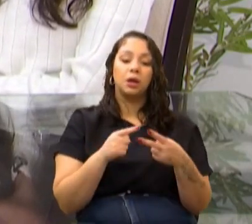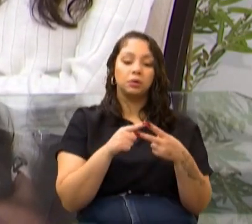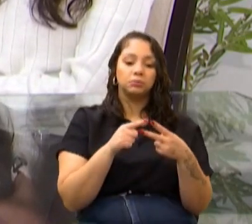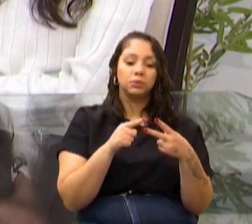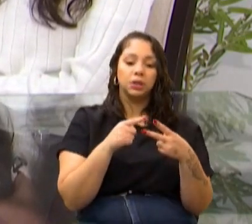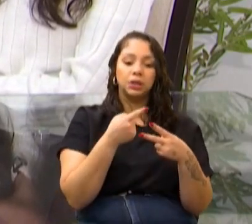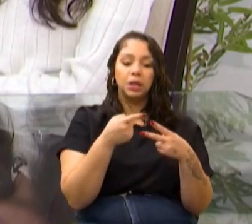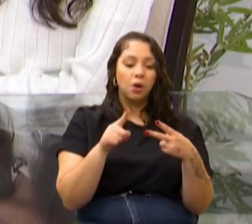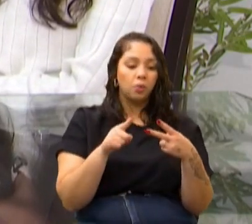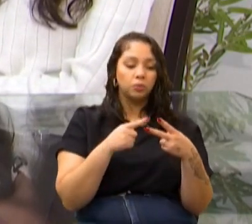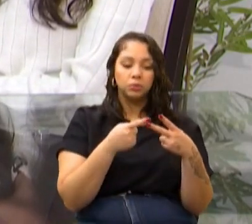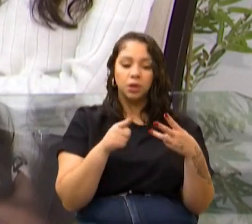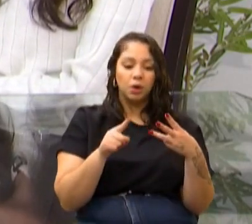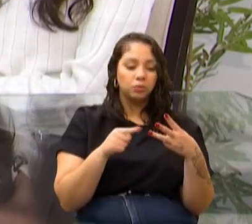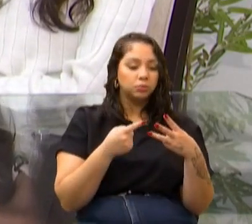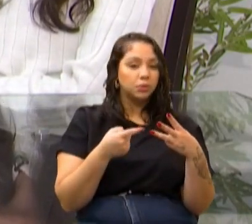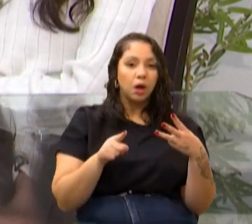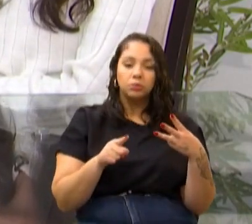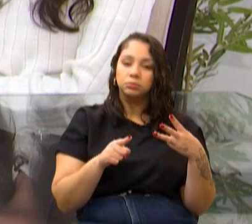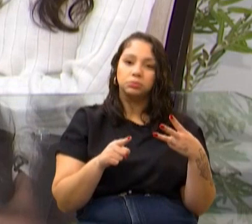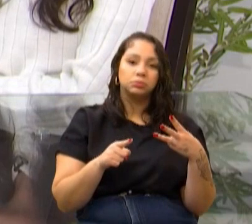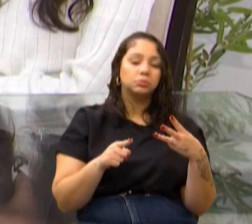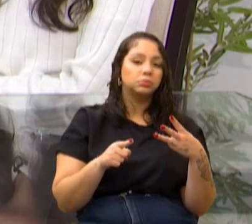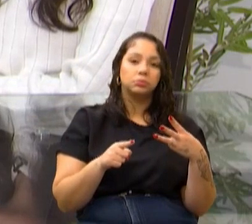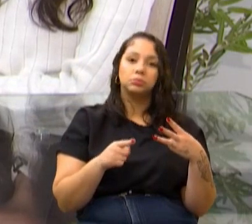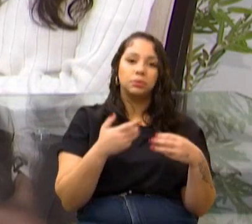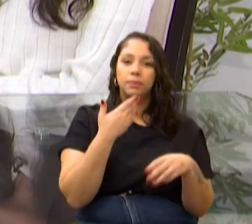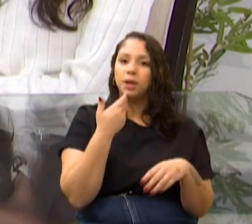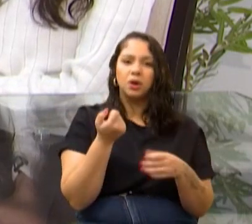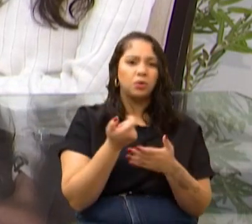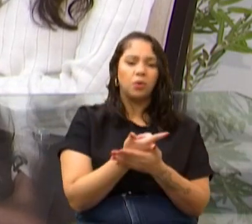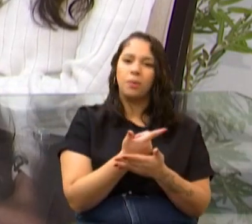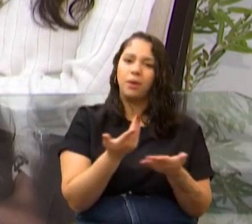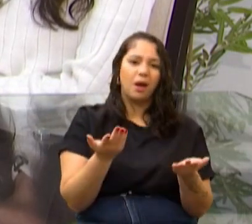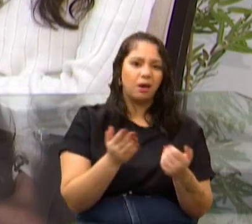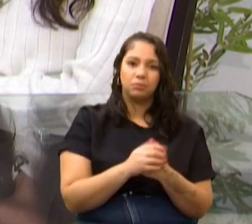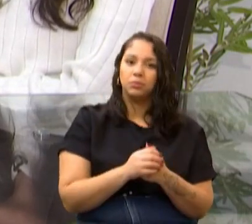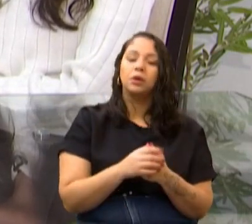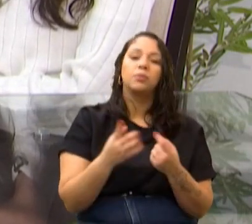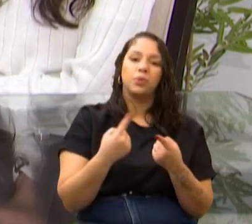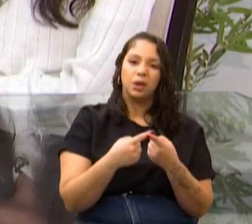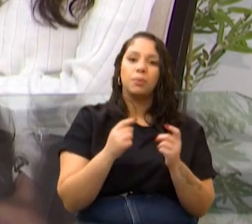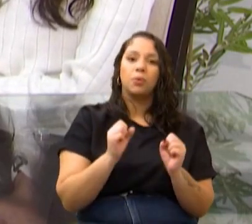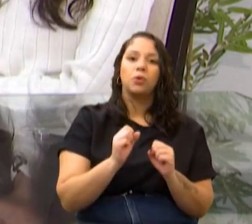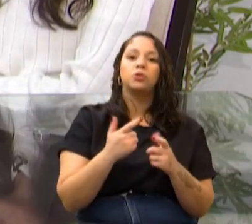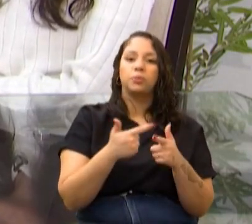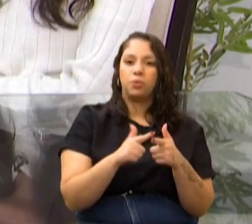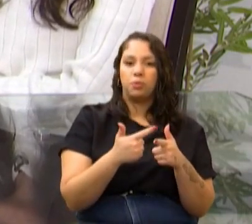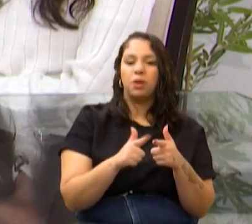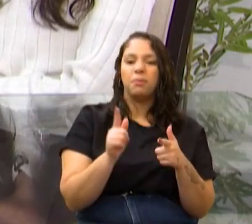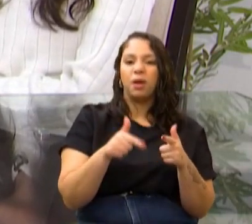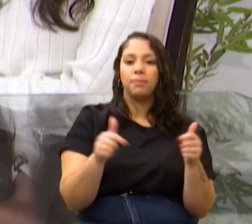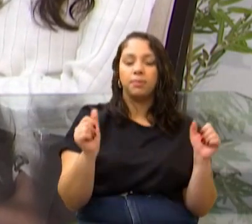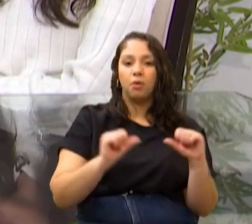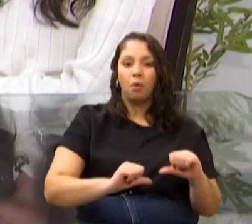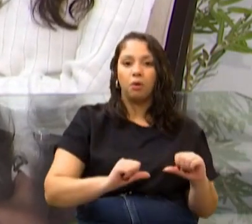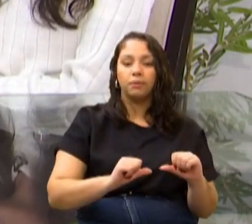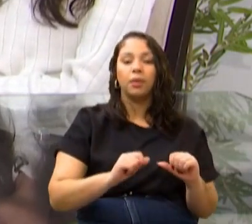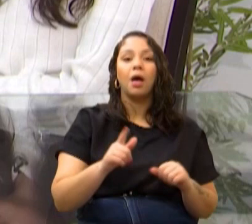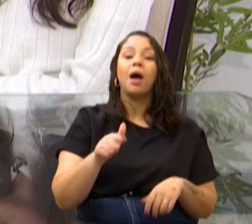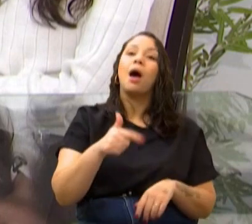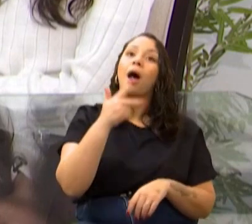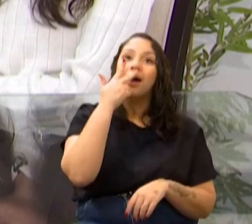você negar qualquer uma dessas questões, é melhor não comprar porque você vai acabar se enrolando. E aí pode ser